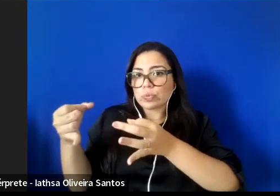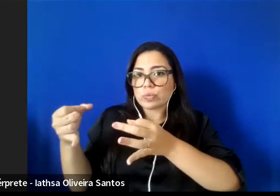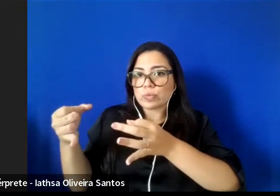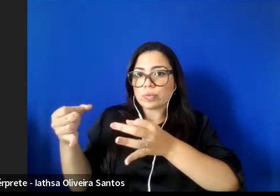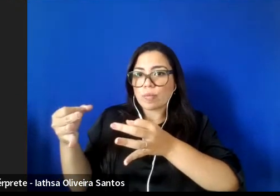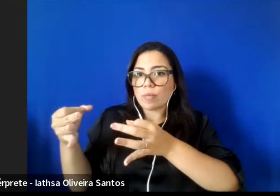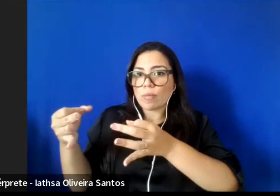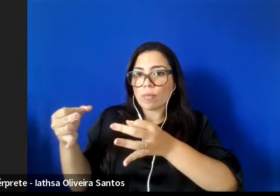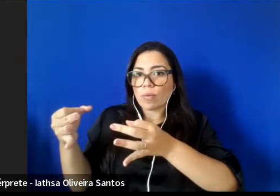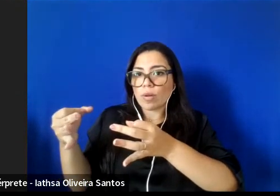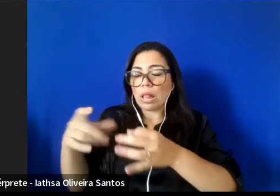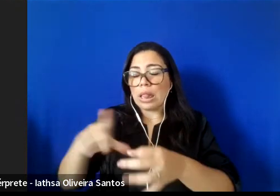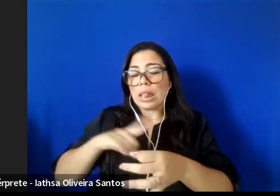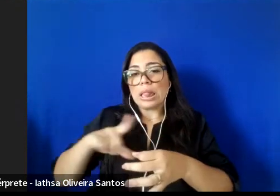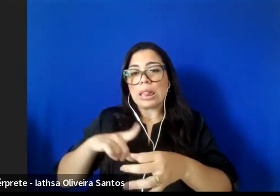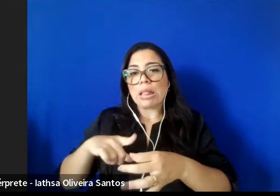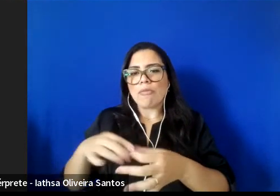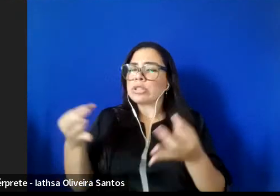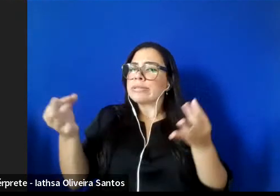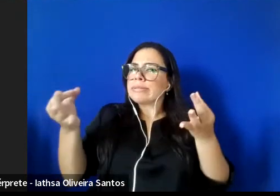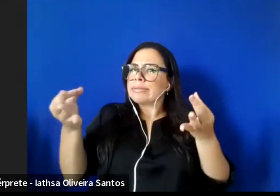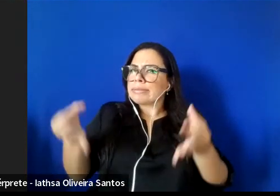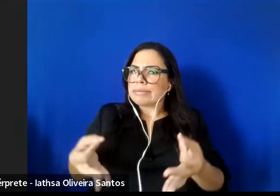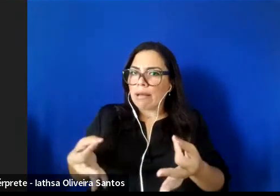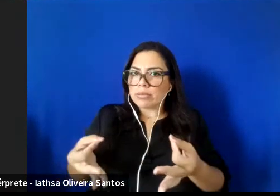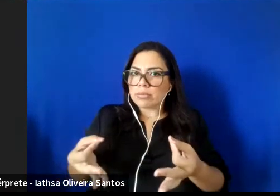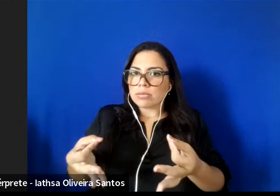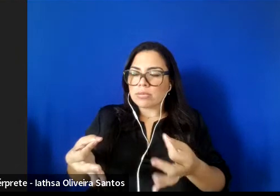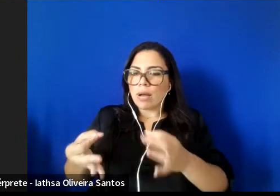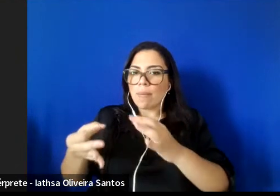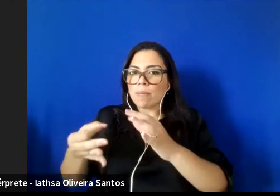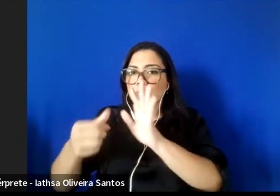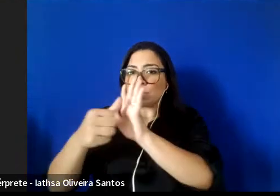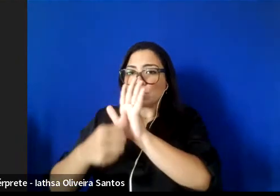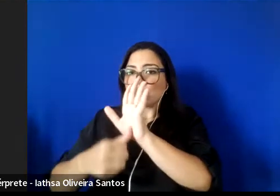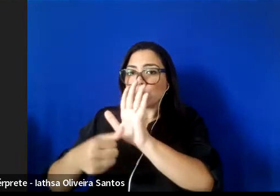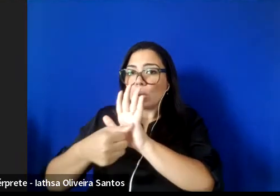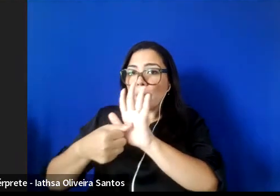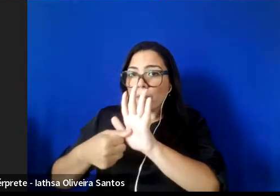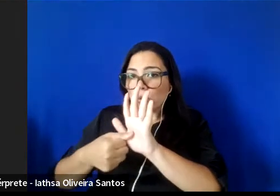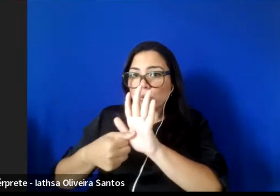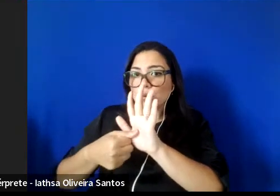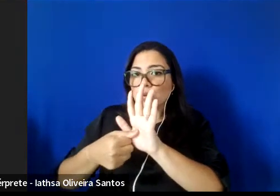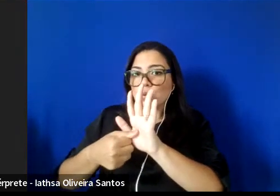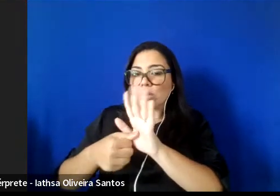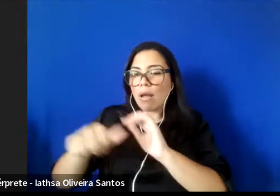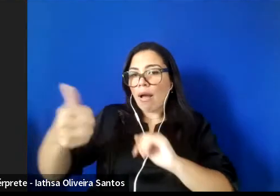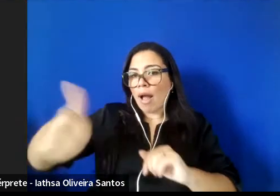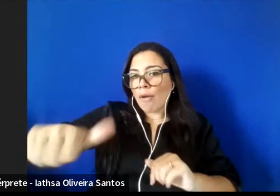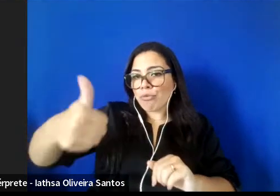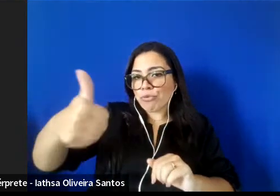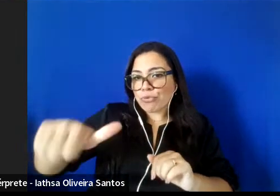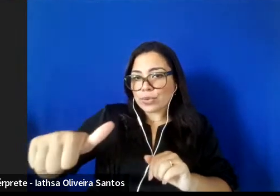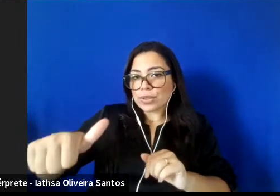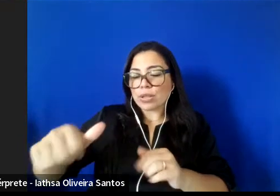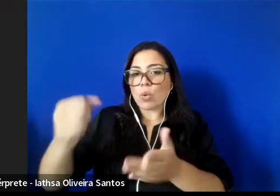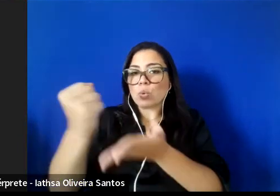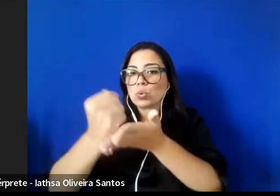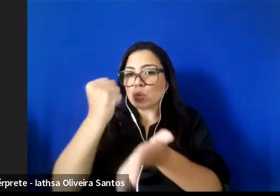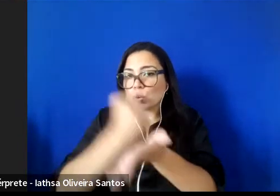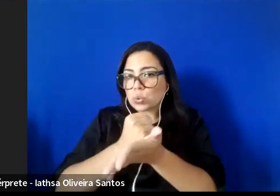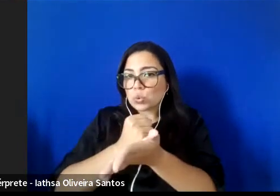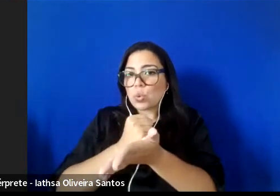teve uma postura positiva no sentido de permitir a revisão dos contratos em